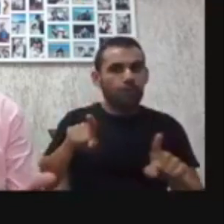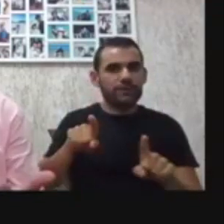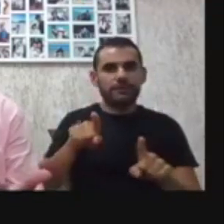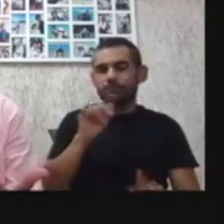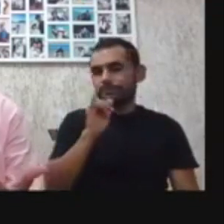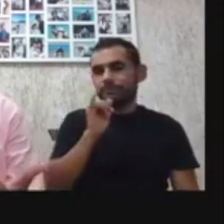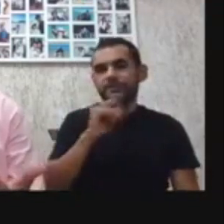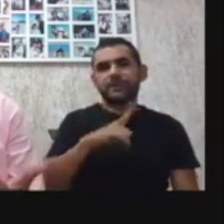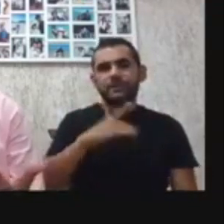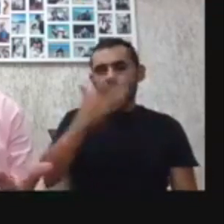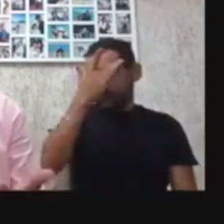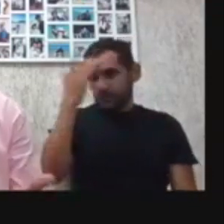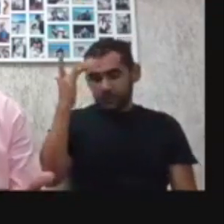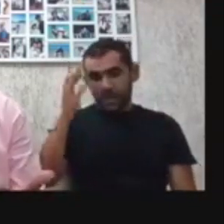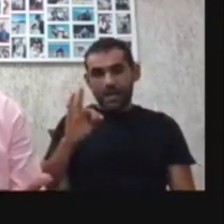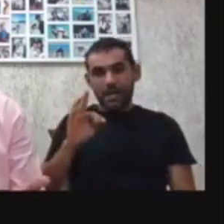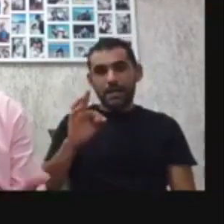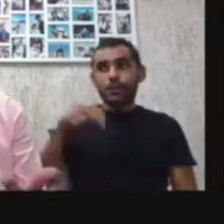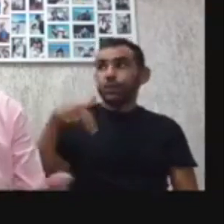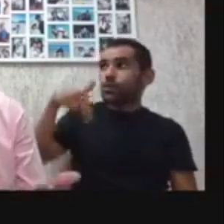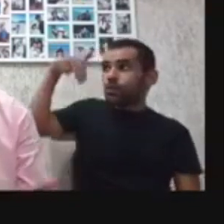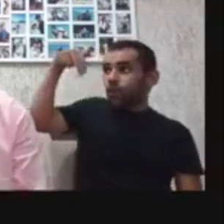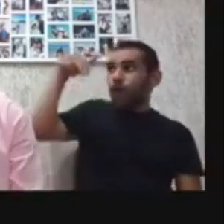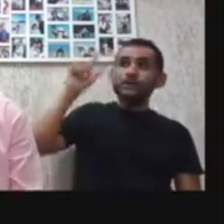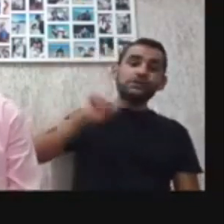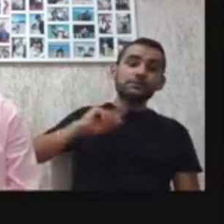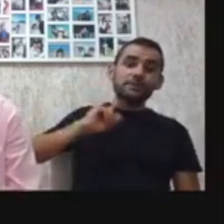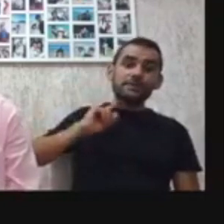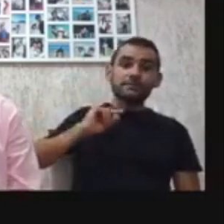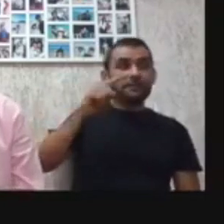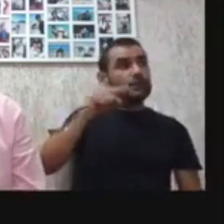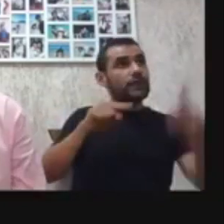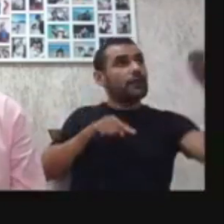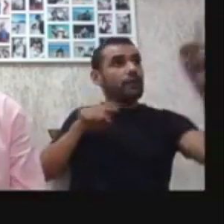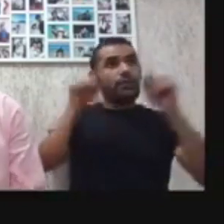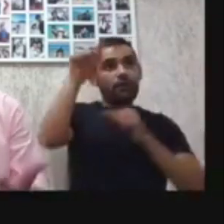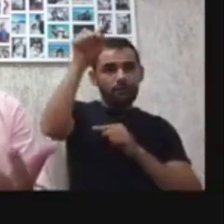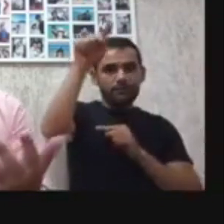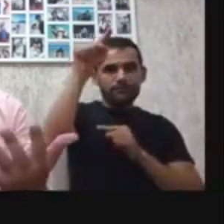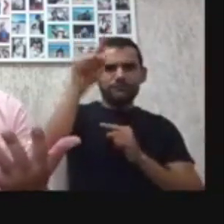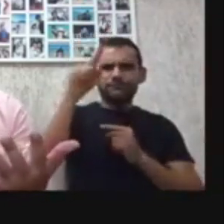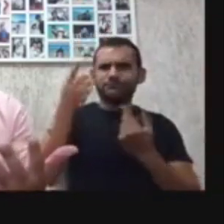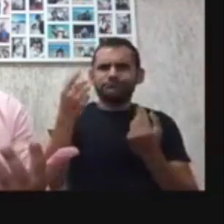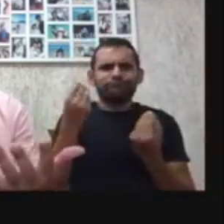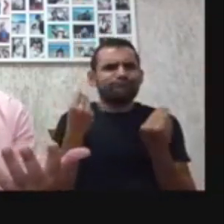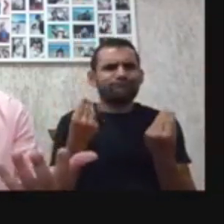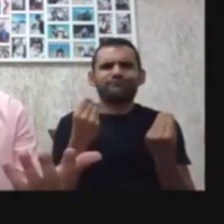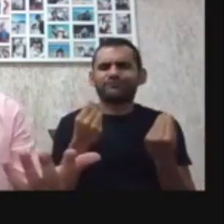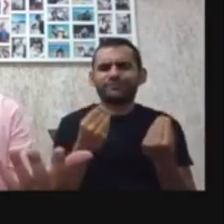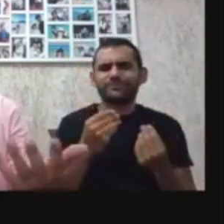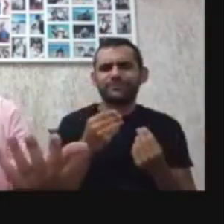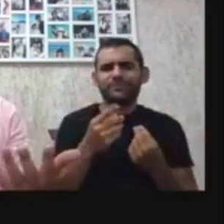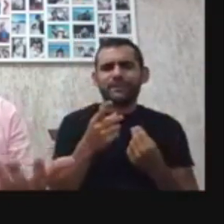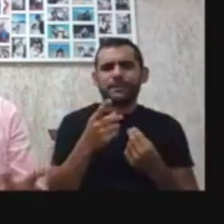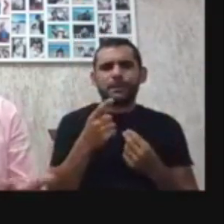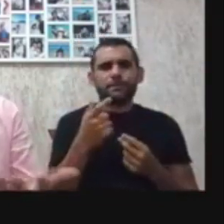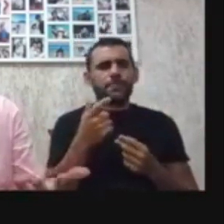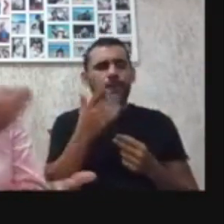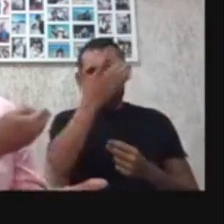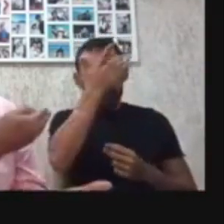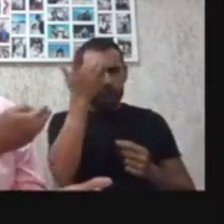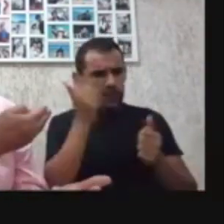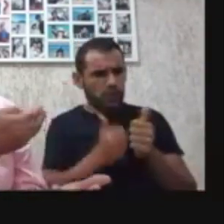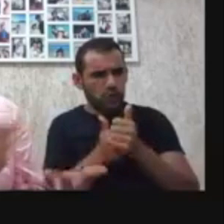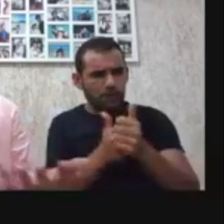Triângulo Mineiro, isso, lá no norte de Minas, e tem pessoas de lá que vêm para cá. Então, o próprio acompanhante